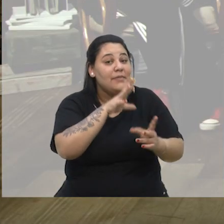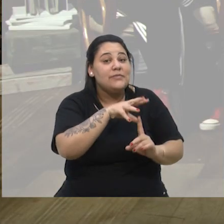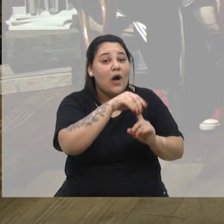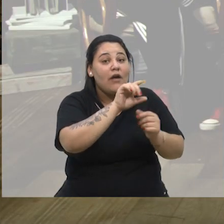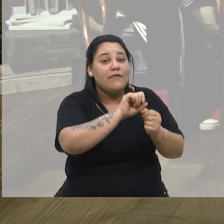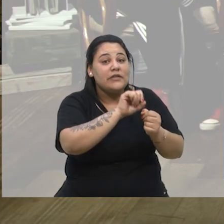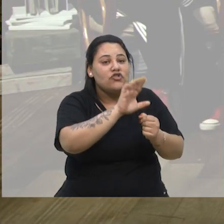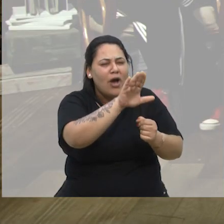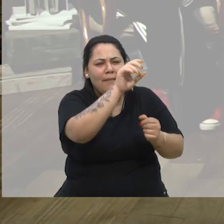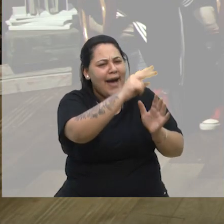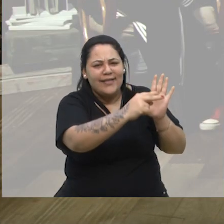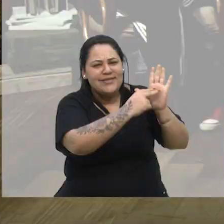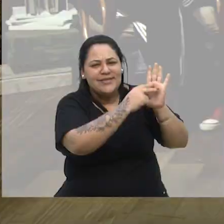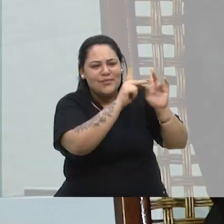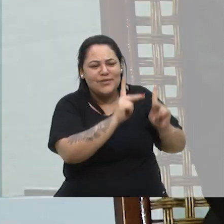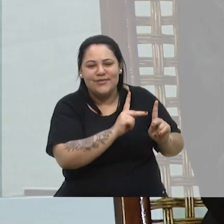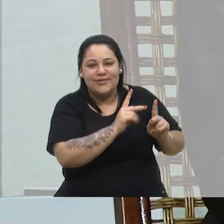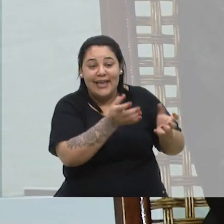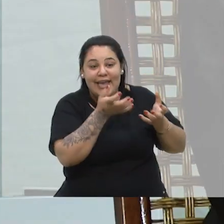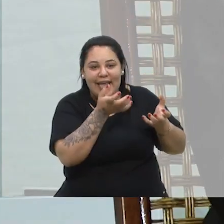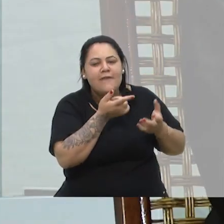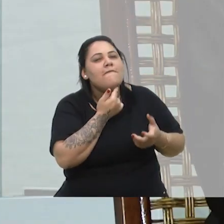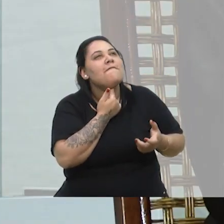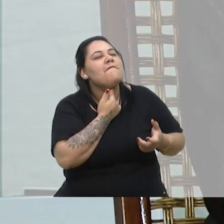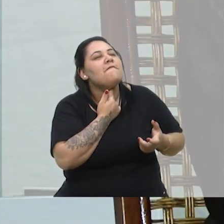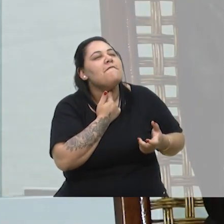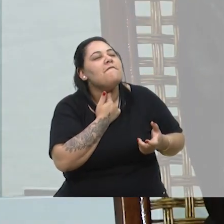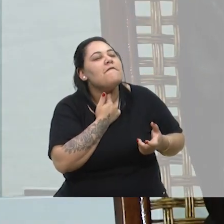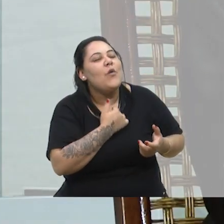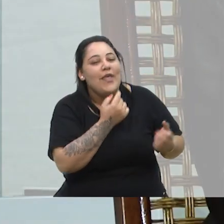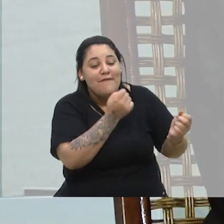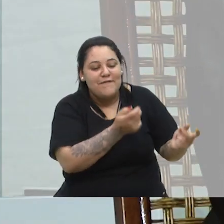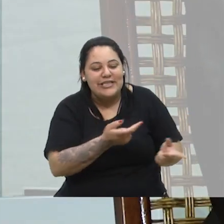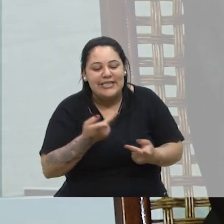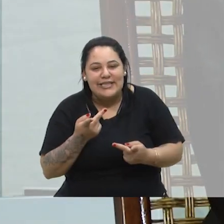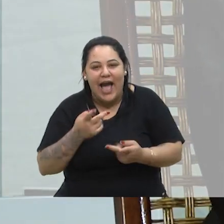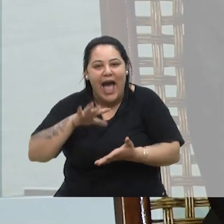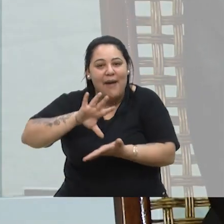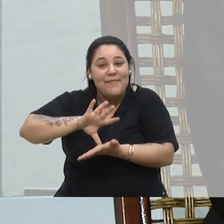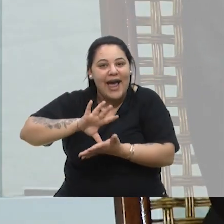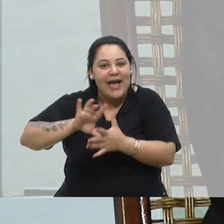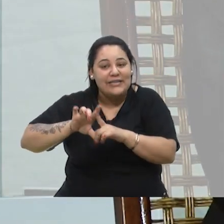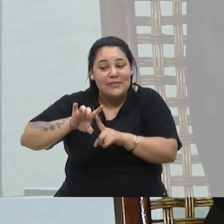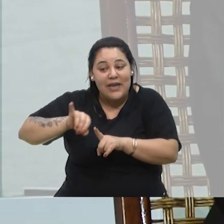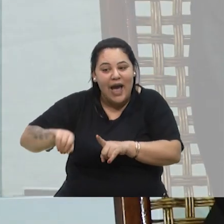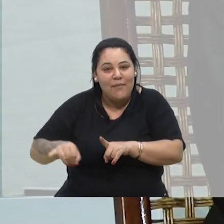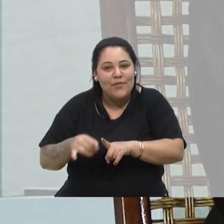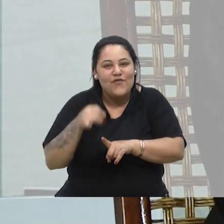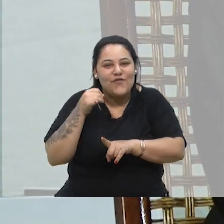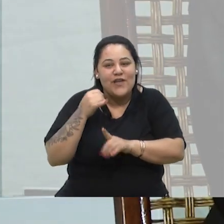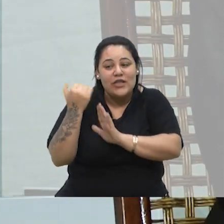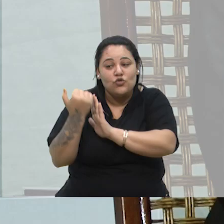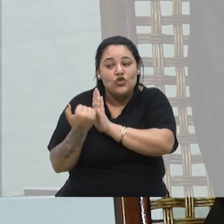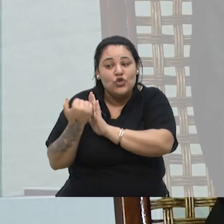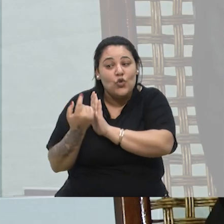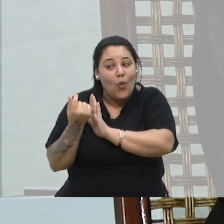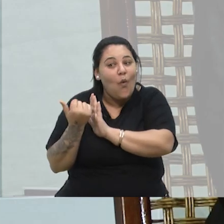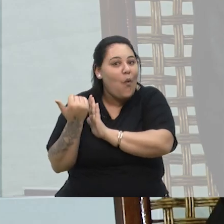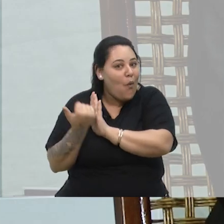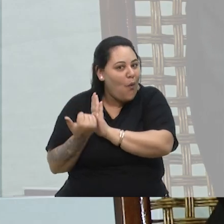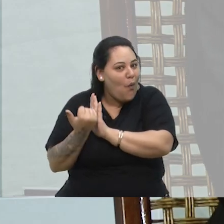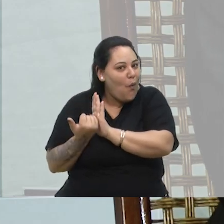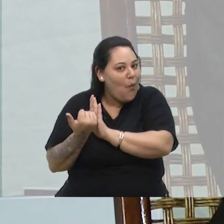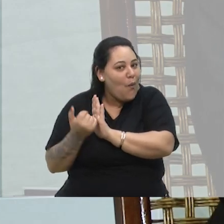mais atrativos para que as pessoas venham até a Praça Dante Alighieri e aproveitem, né, os